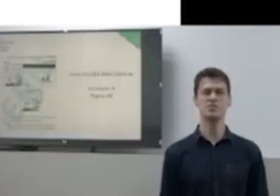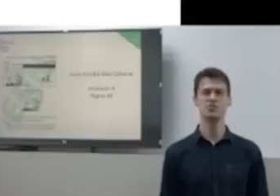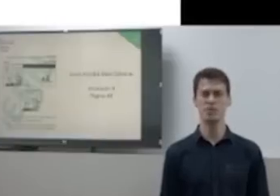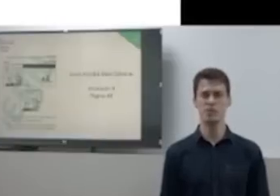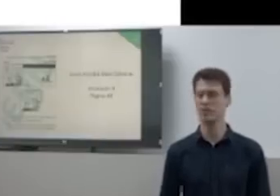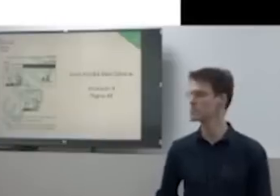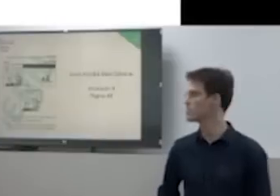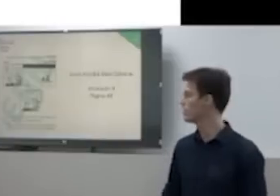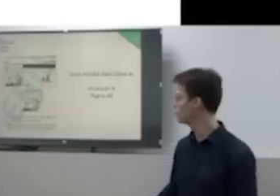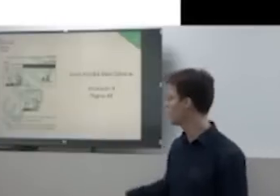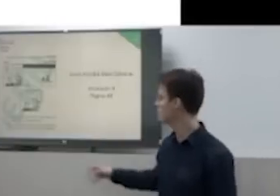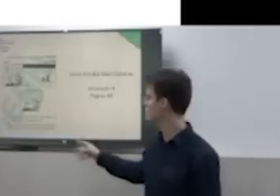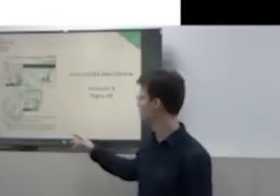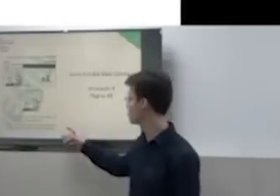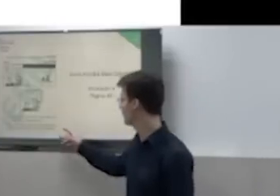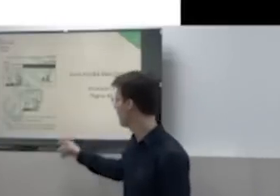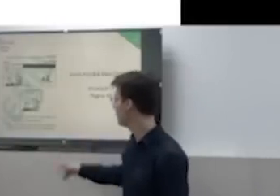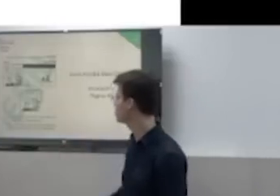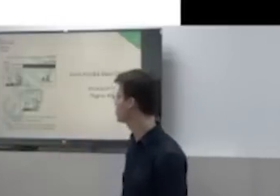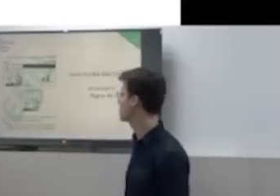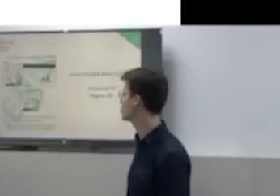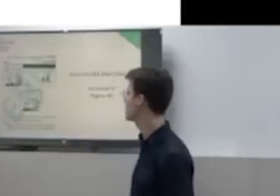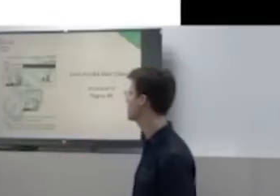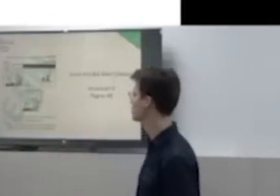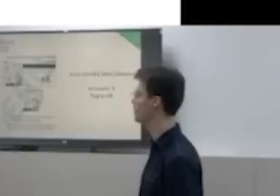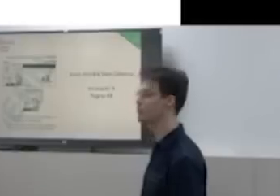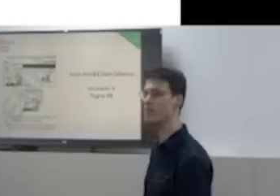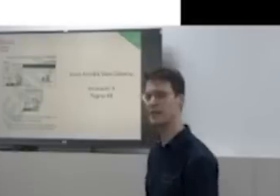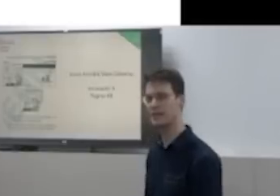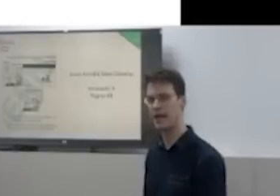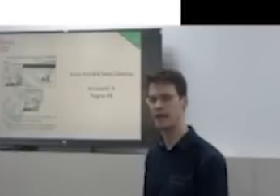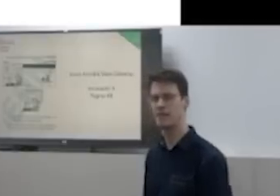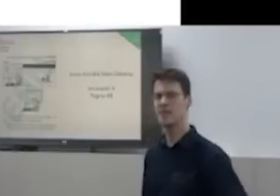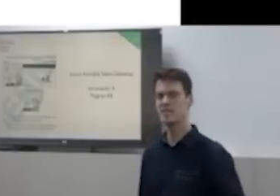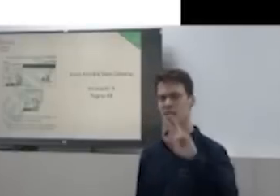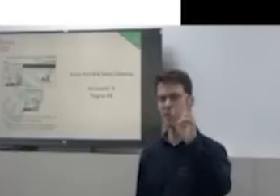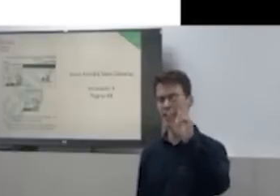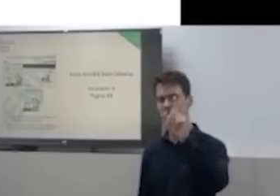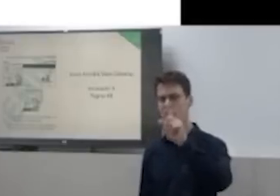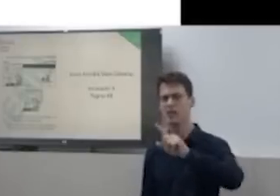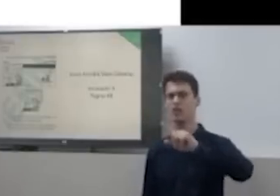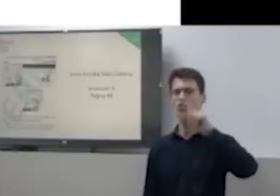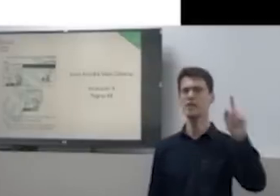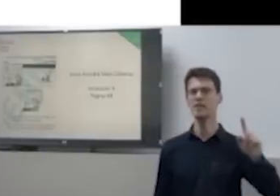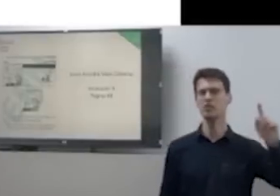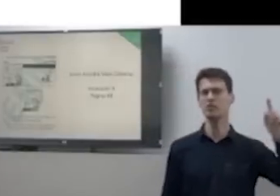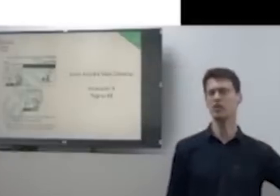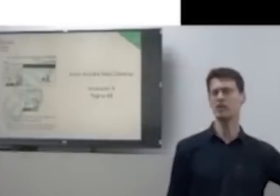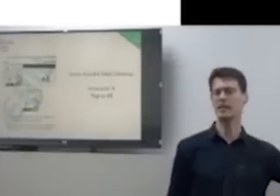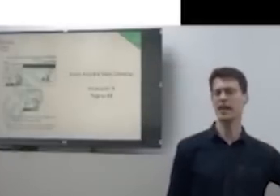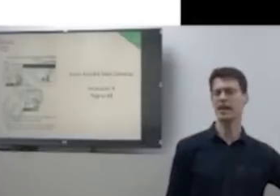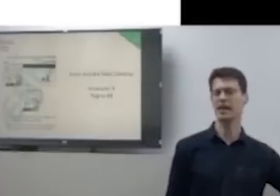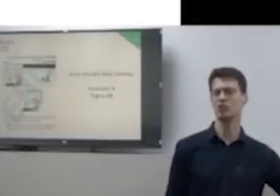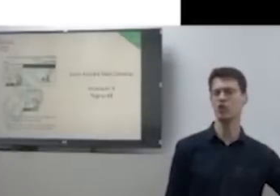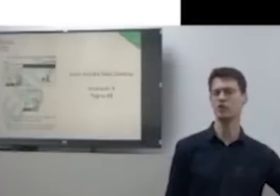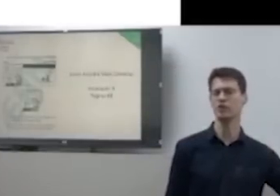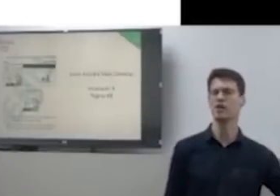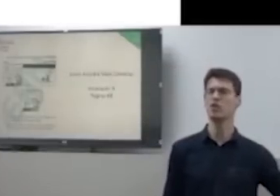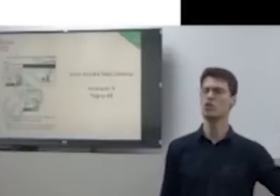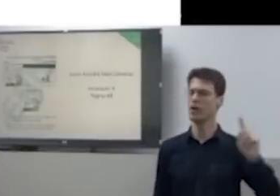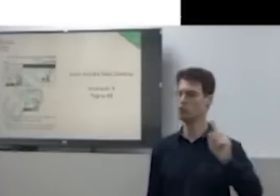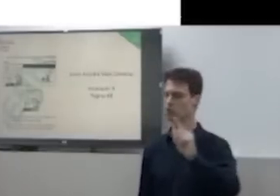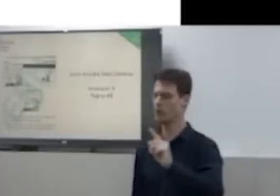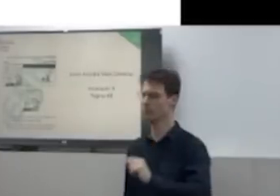A. Quais são as opiniões das personagens da tirinha sobre a forma da Terra? Vocês repararam que o menino falou que a Terra